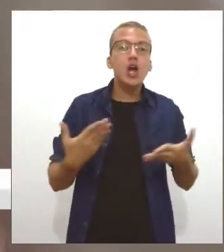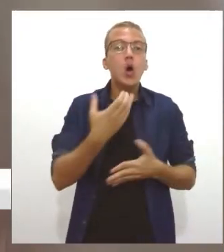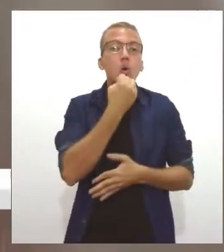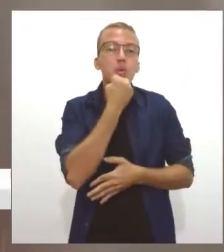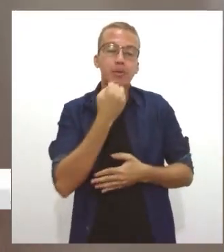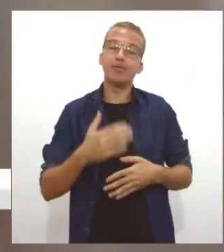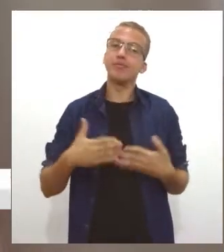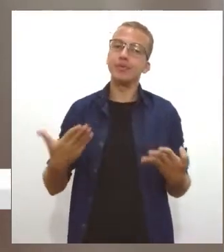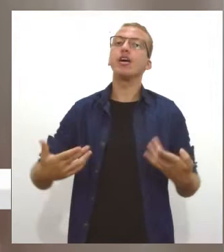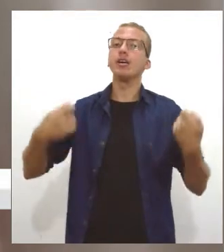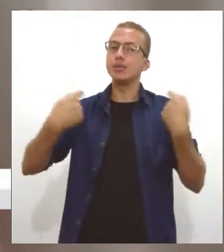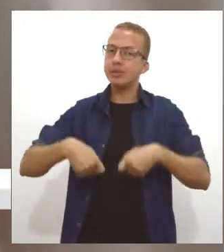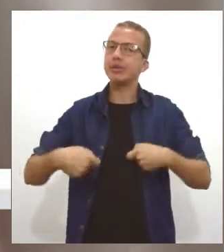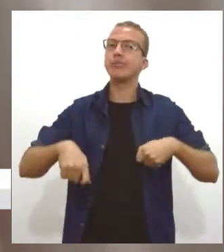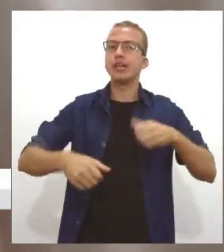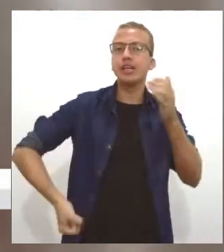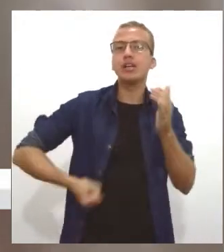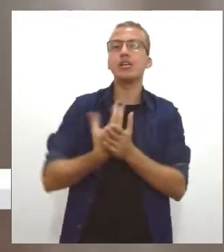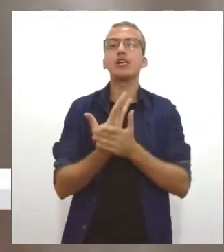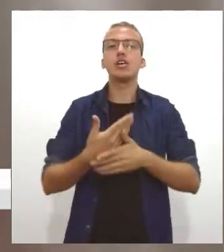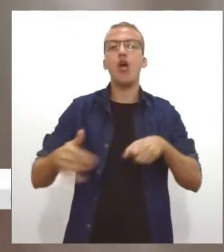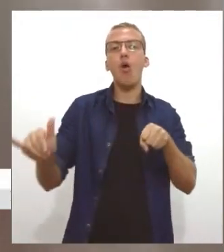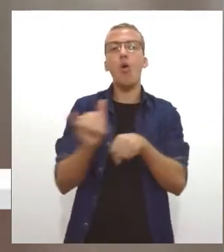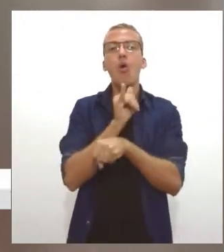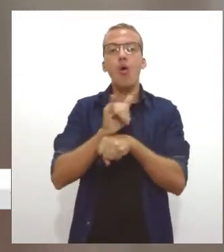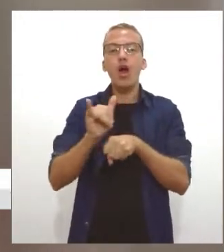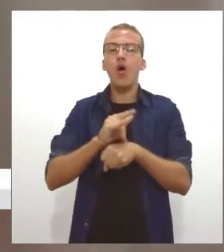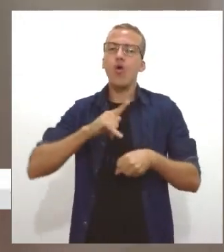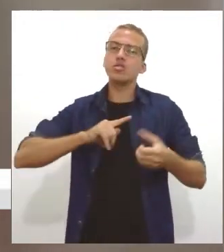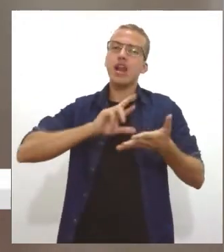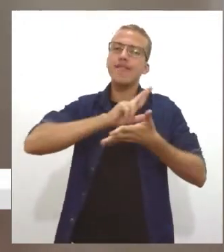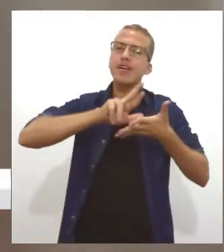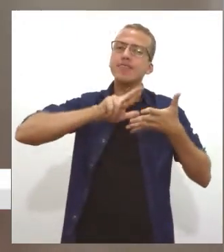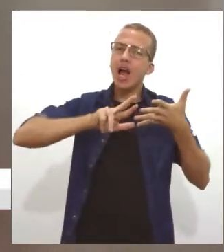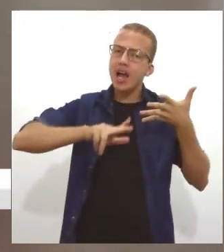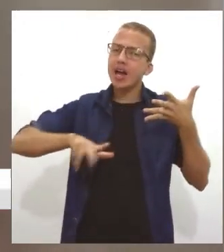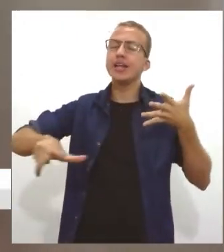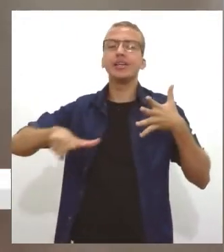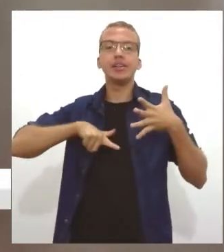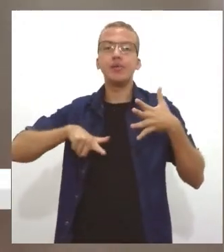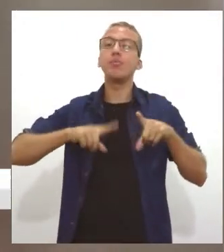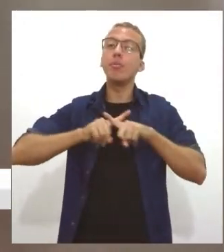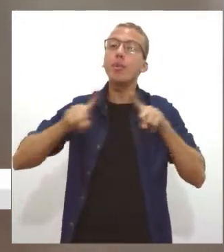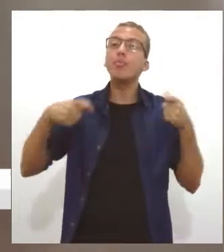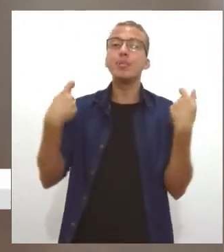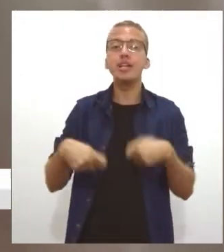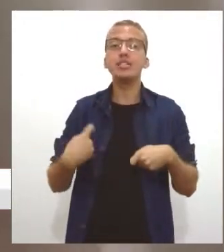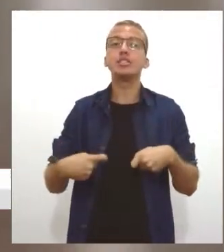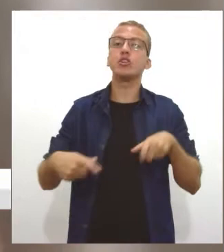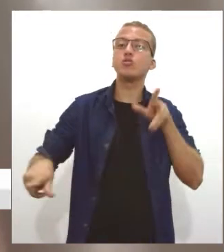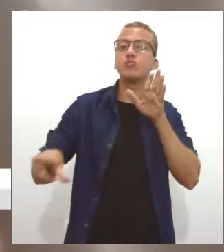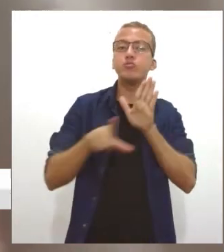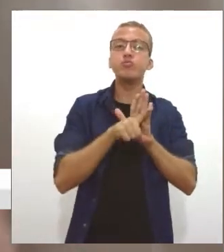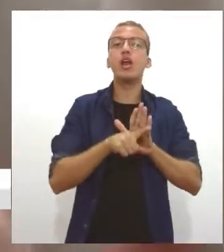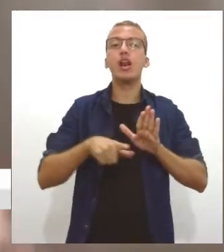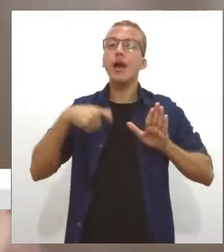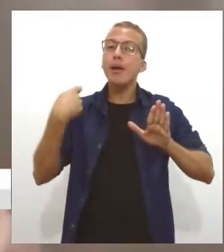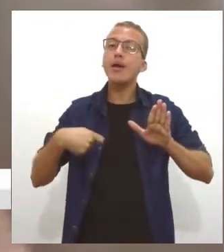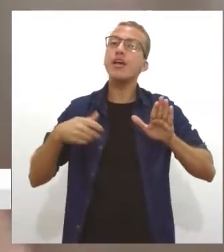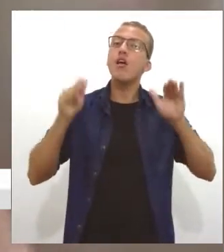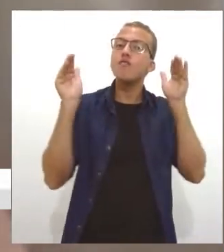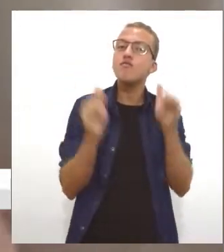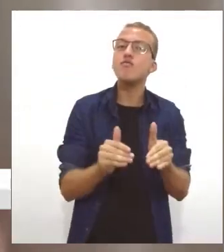estabelecer mais uma ferramenta, como existem hoje diversas, mas mais uma ferramenta que visasse combater